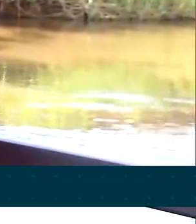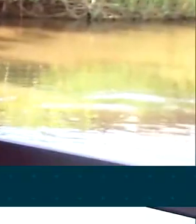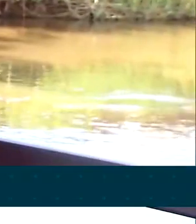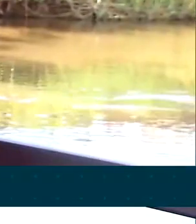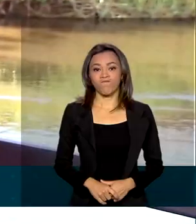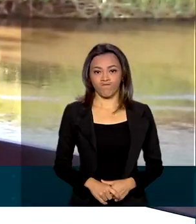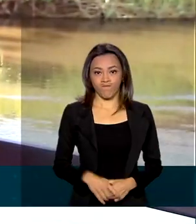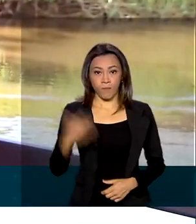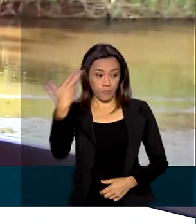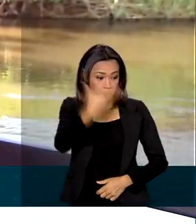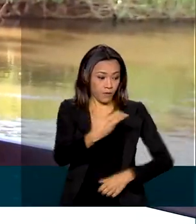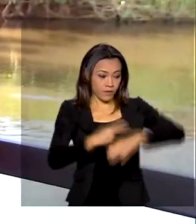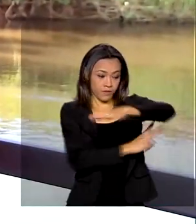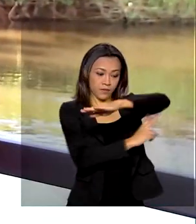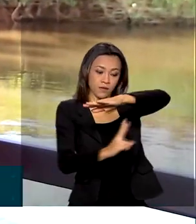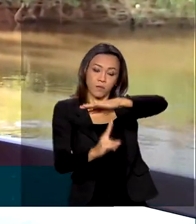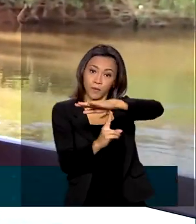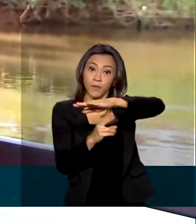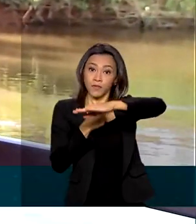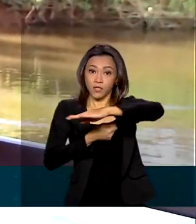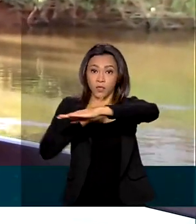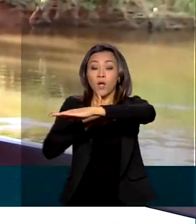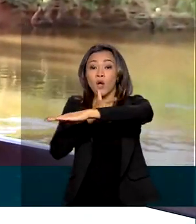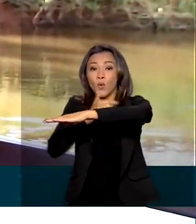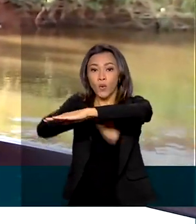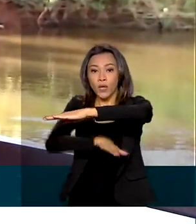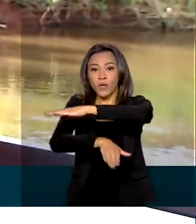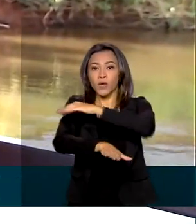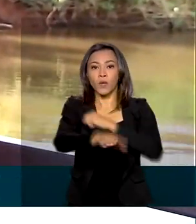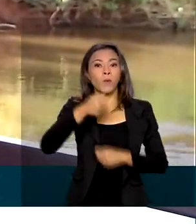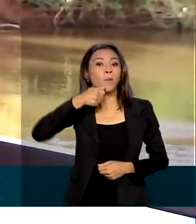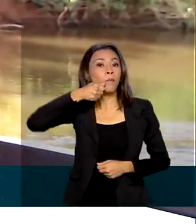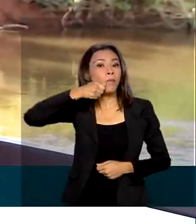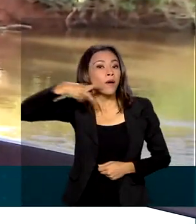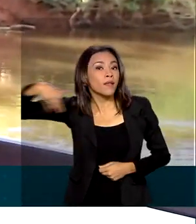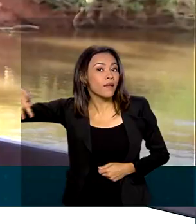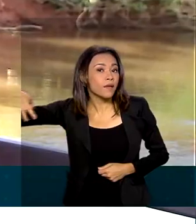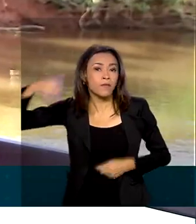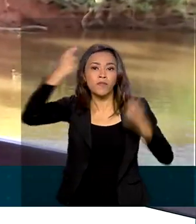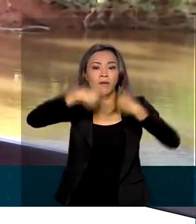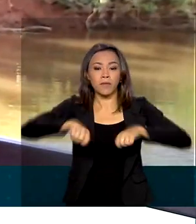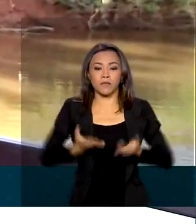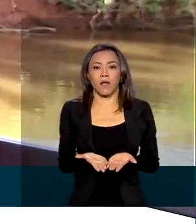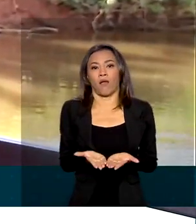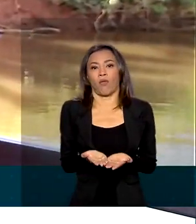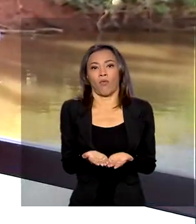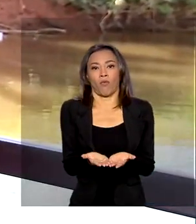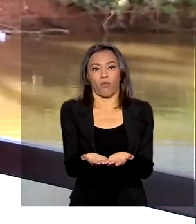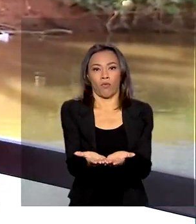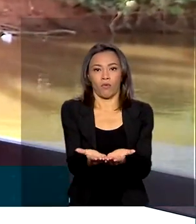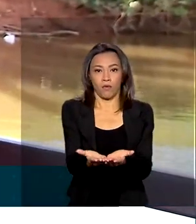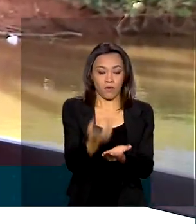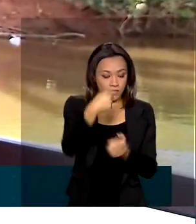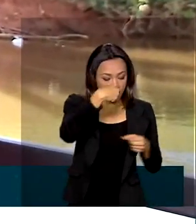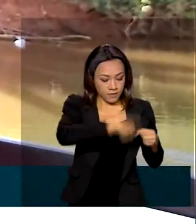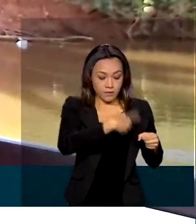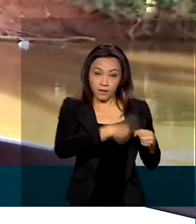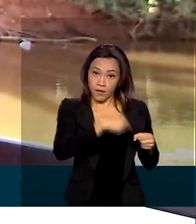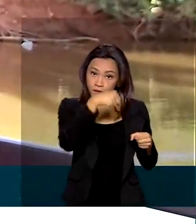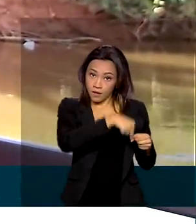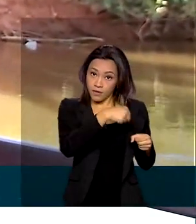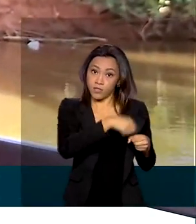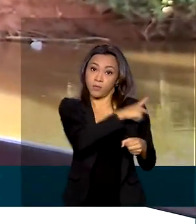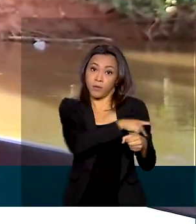com a ponte sobre o Rio Parnaíba os moradores não vão mais precisar pegar essa balsa para atravessar de Santa Filomena